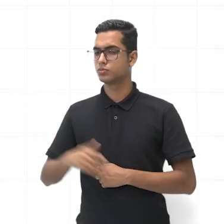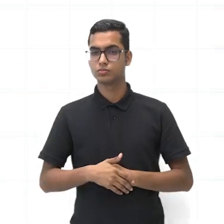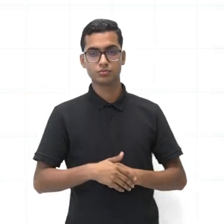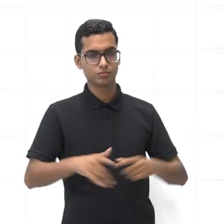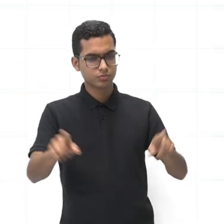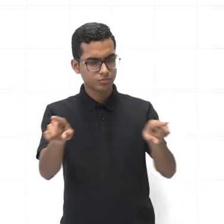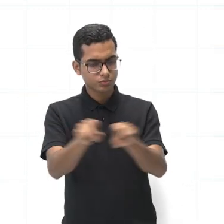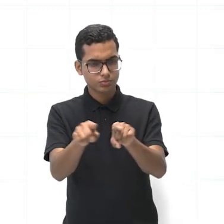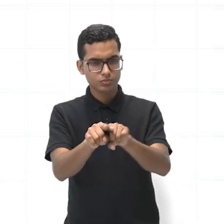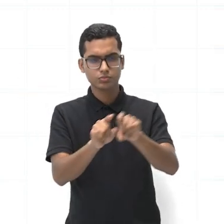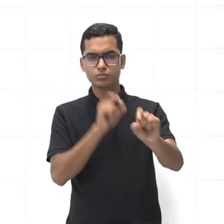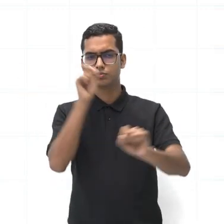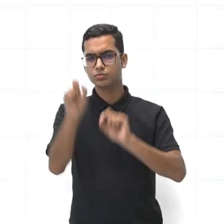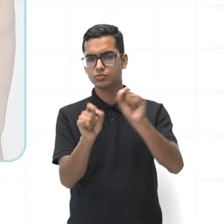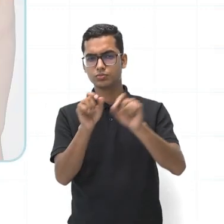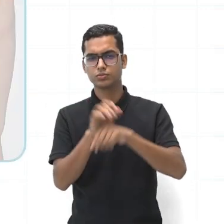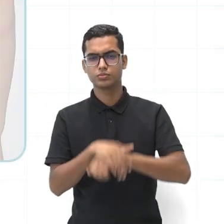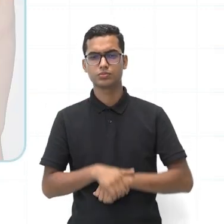ter também